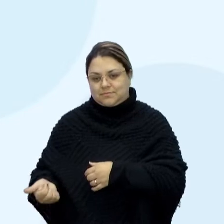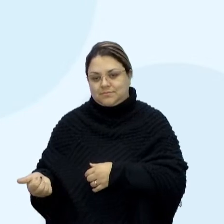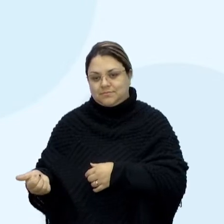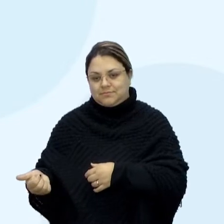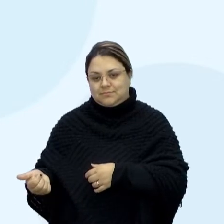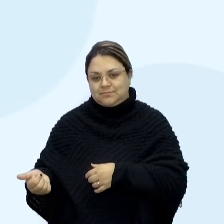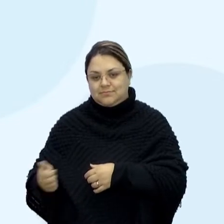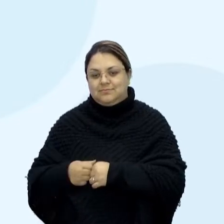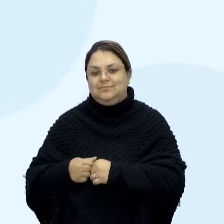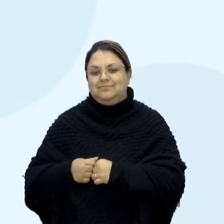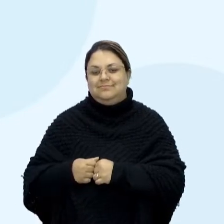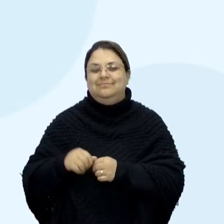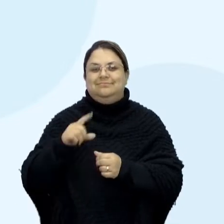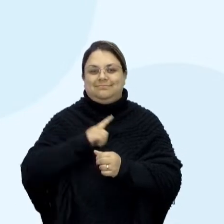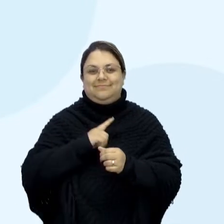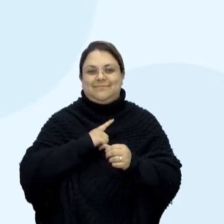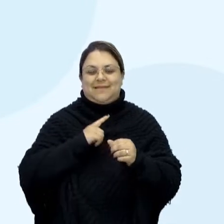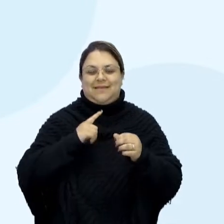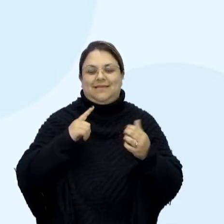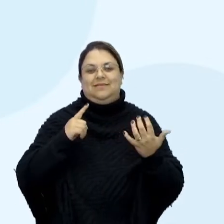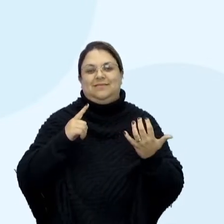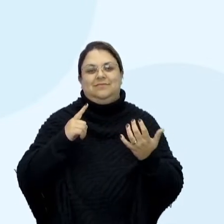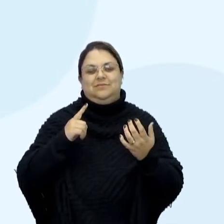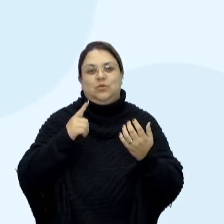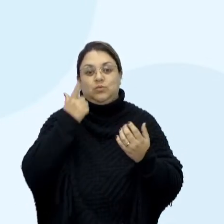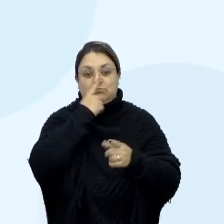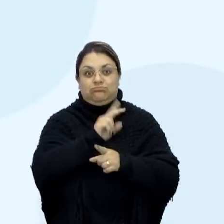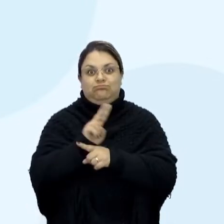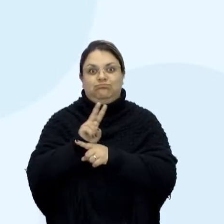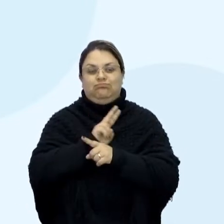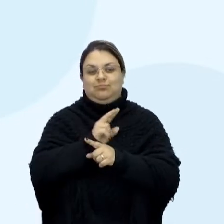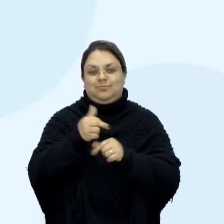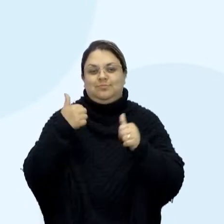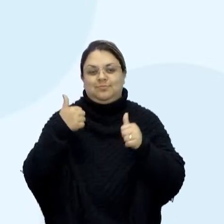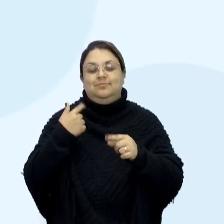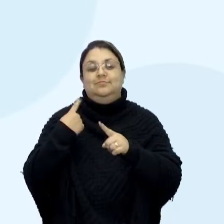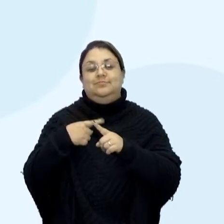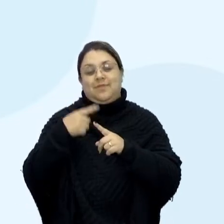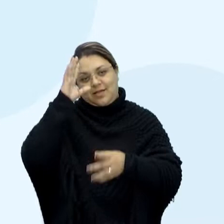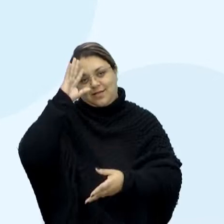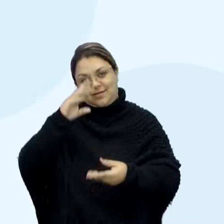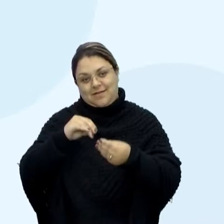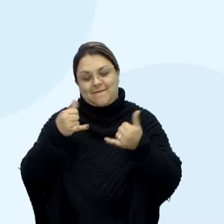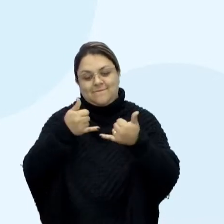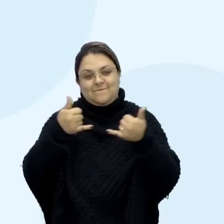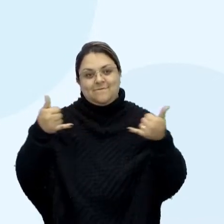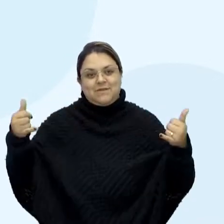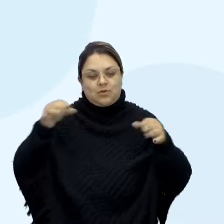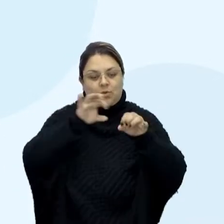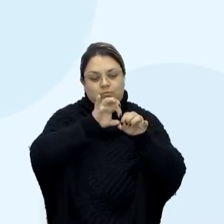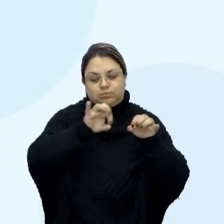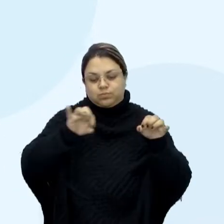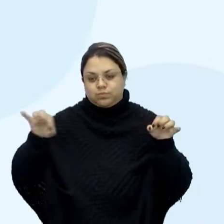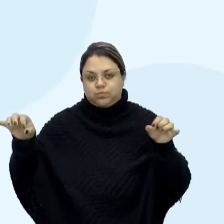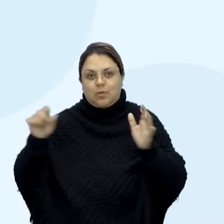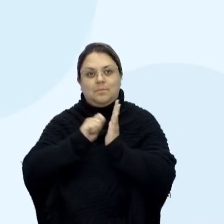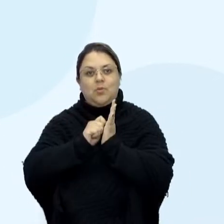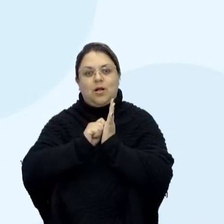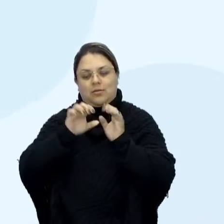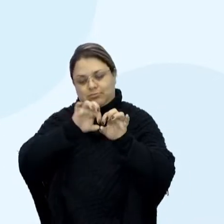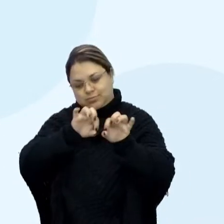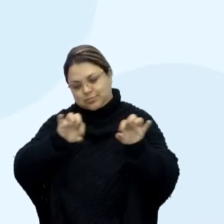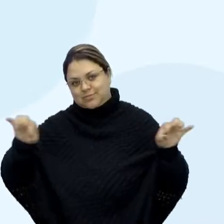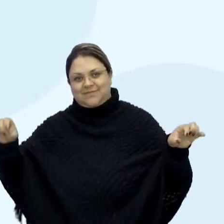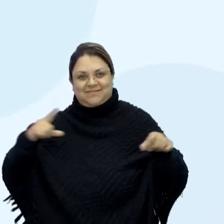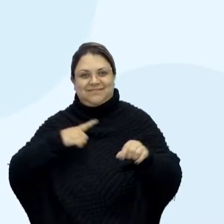E aí, como a prata é cara, a gente costuma usar o cobre, que é um pouco mais barato aí, para fazer essa fiação aí da nossa casa, né? Das